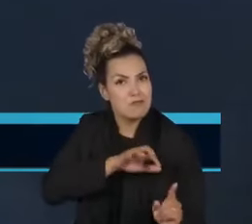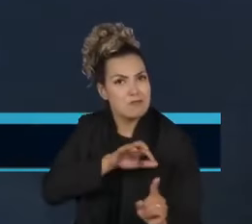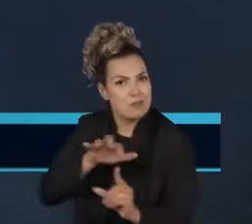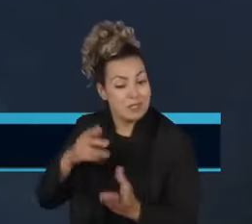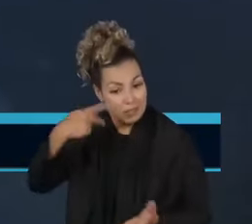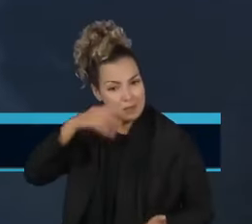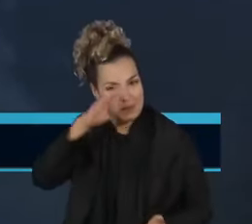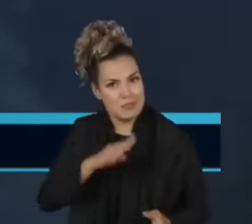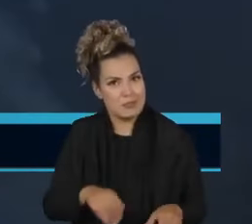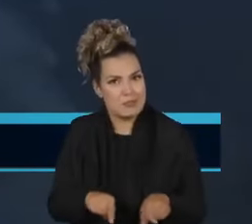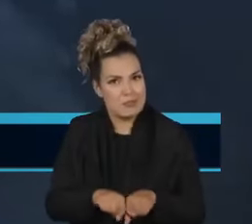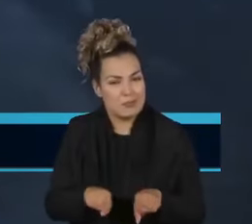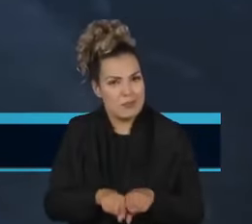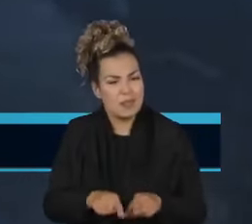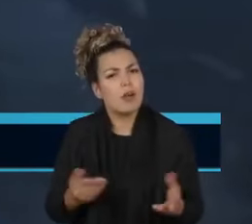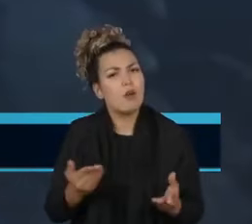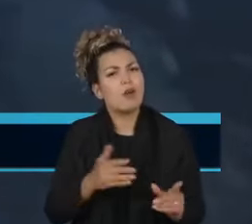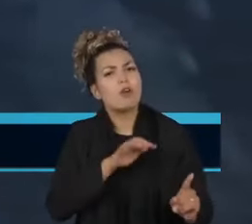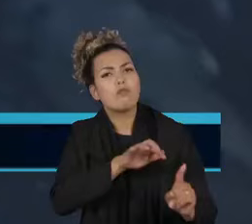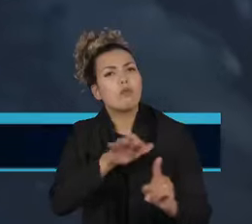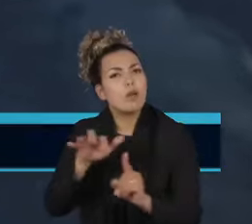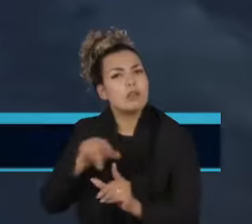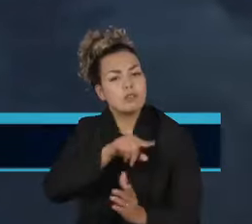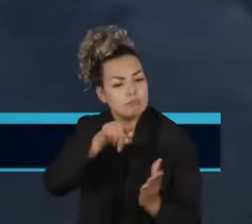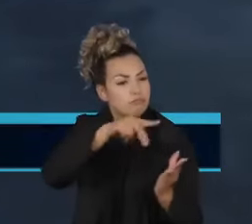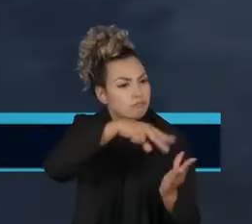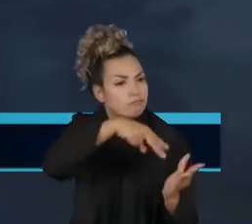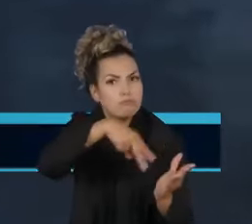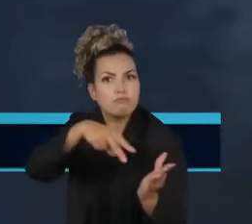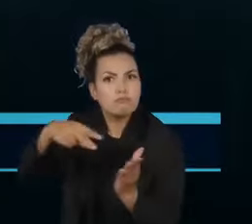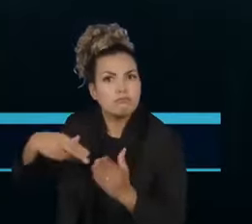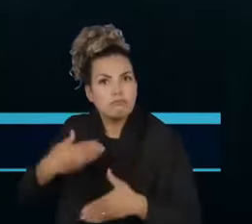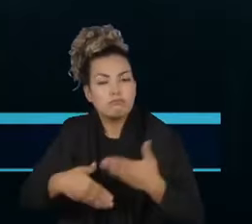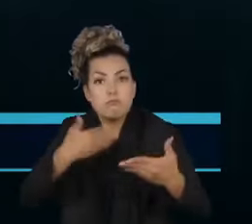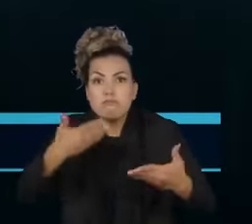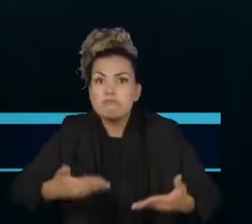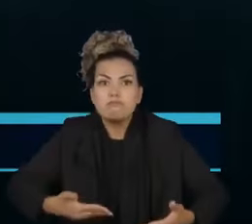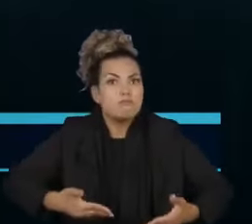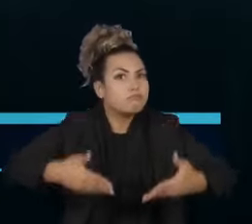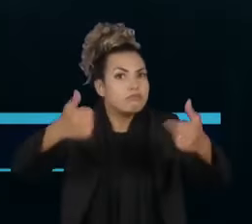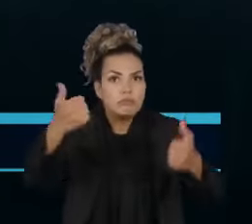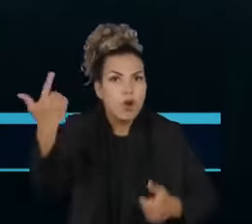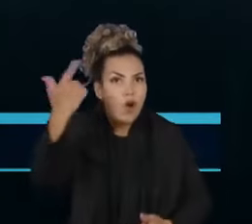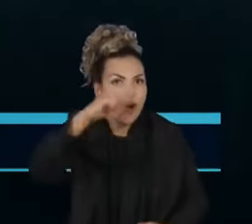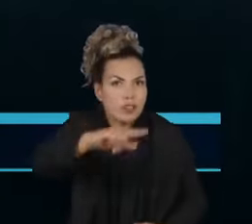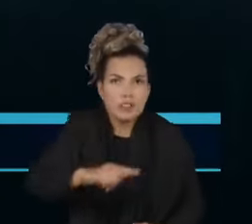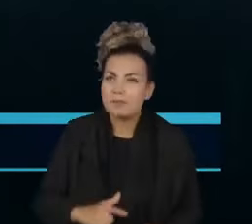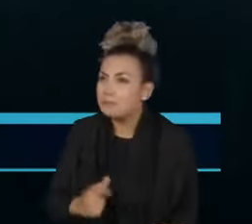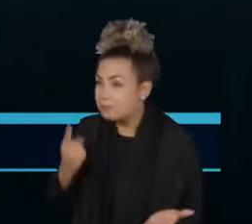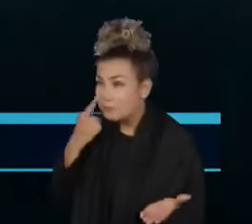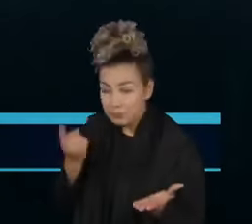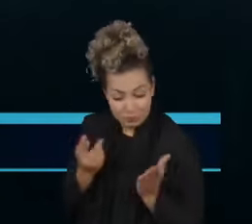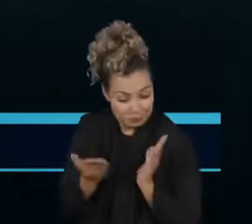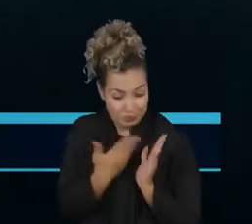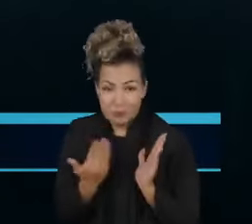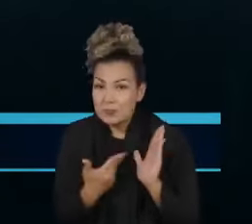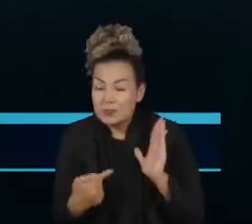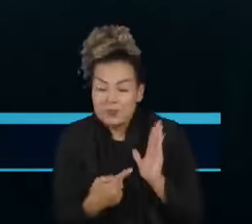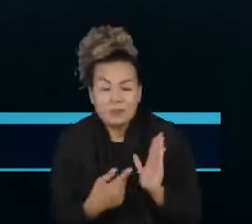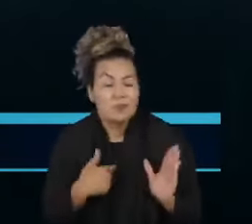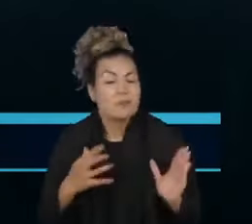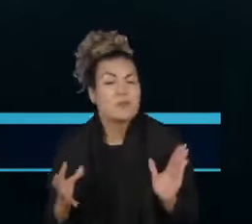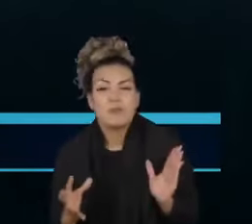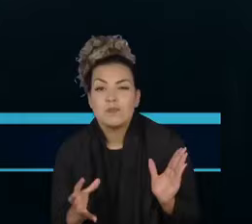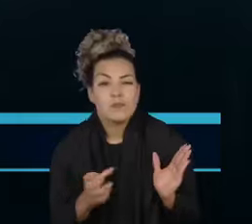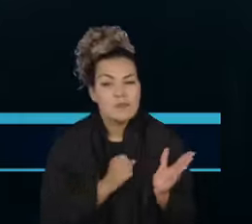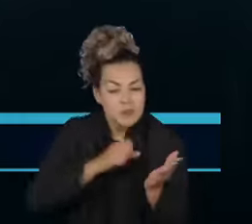a literatura de uma nova forma, que tem dado resultados impressionantes. É por causa de livros assim que eu amo ser leitora de